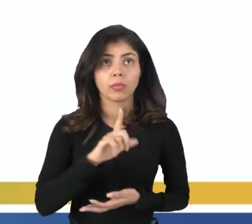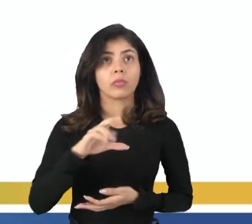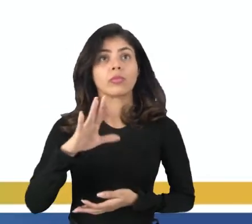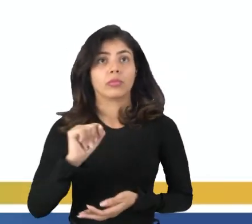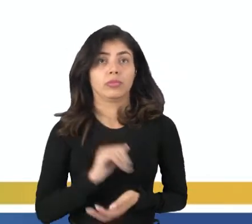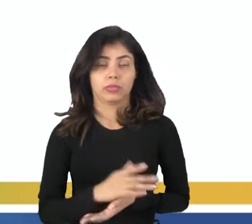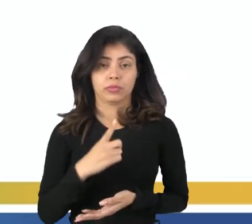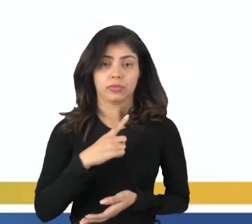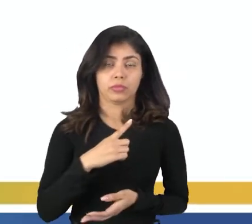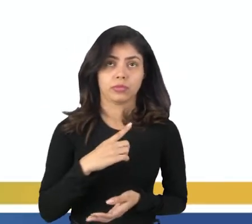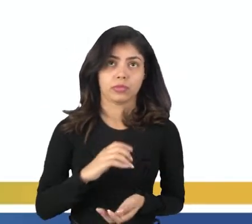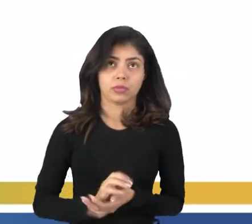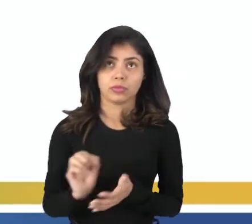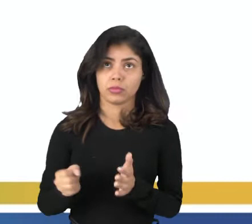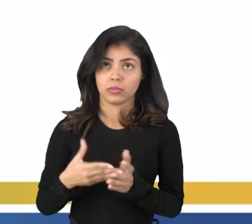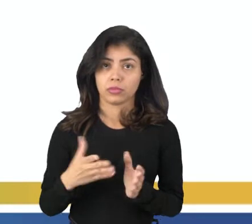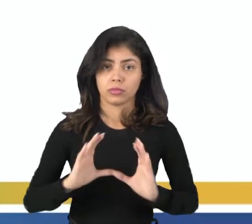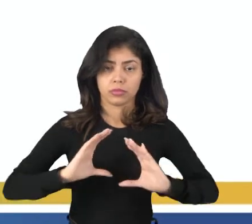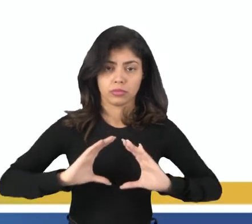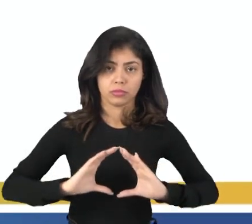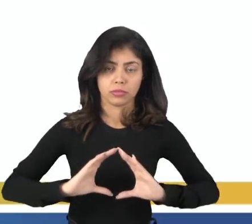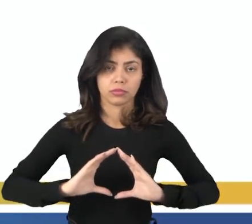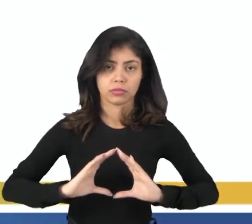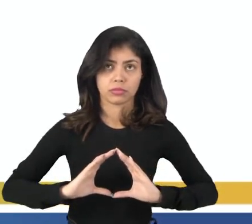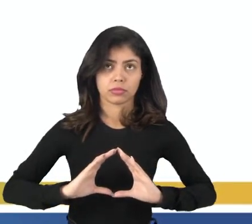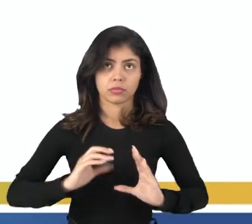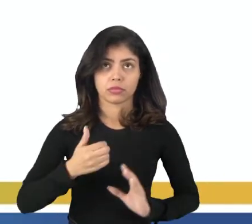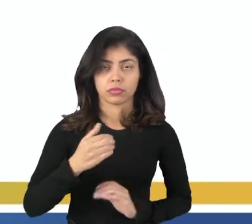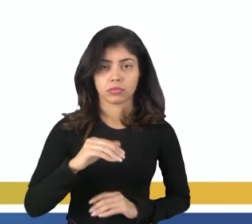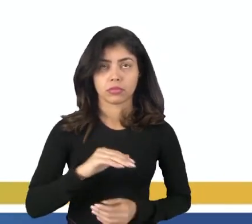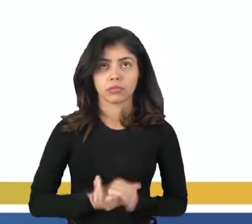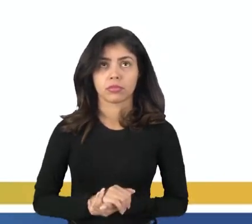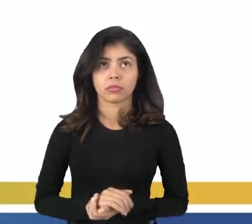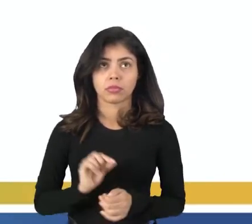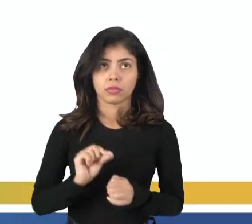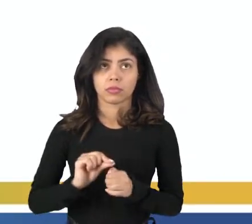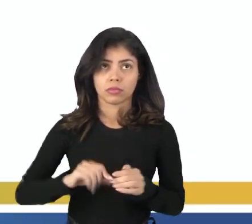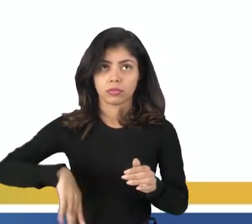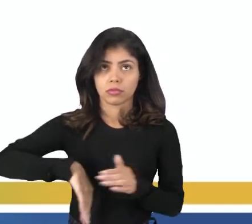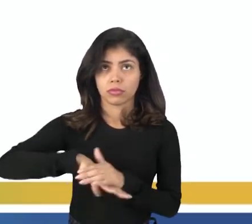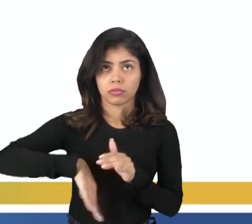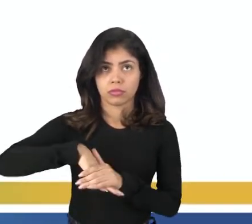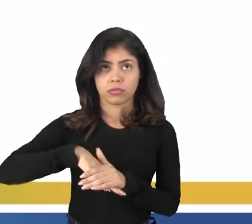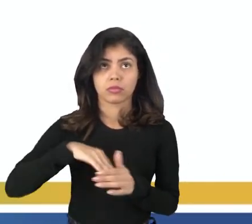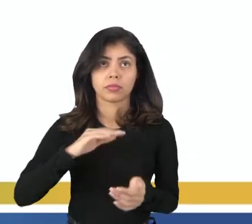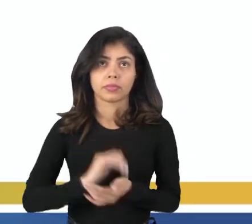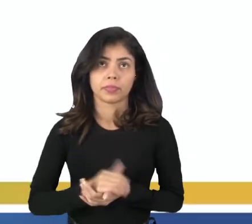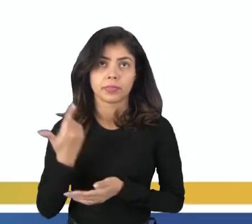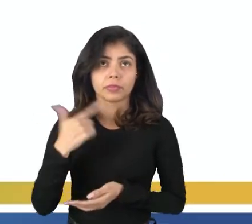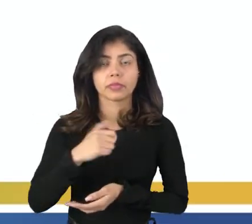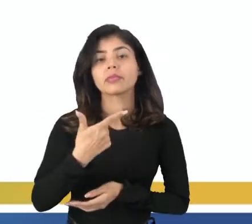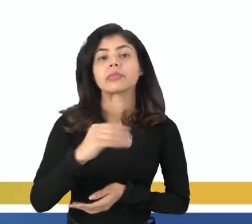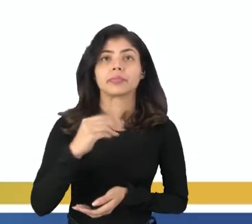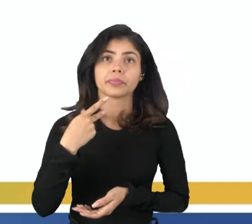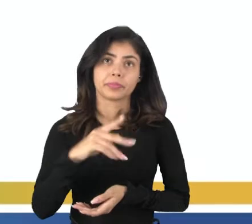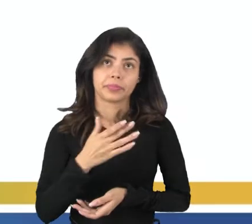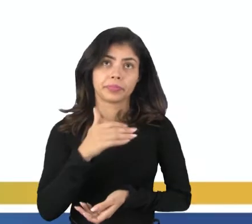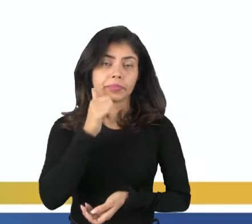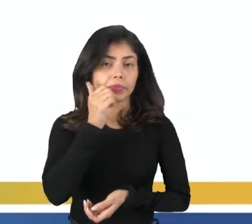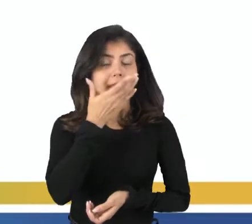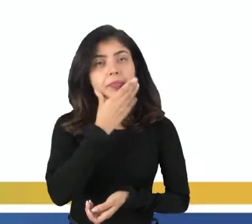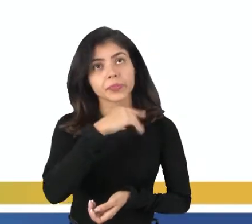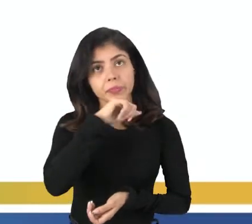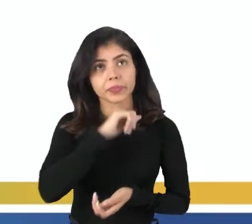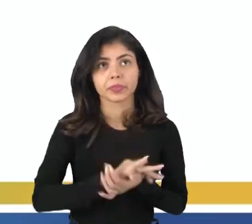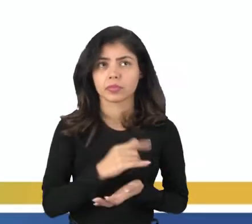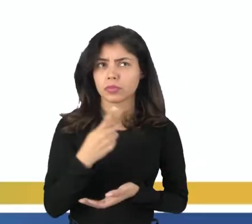Lucas tem uma coleção com 200 bolas de futebol. 200 bolas de futebol. Ganhou 20 de seu